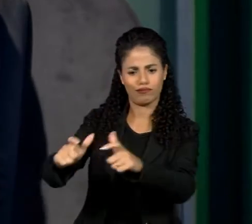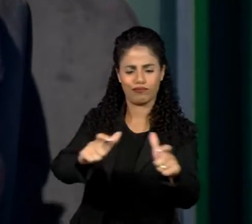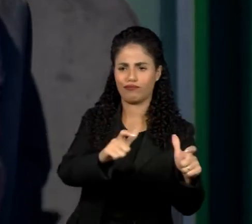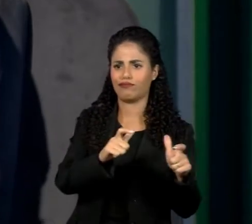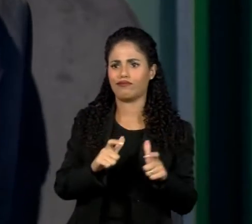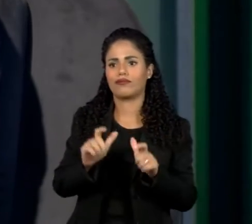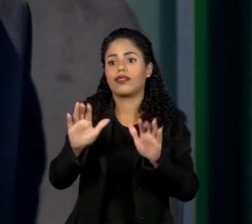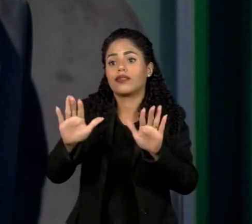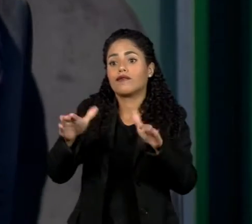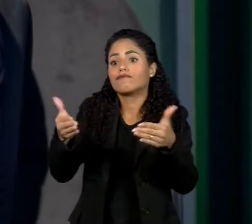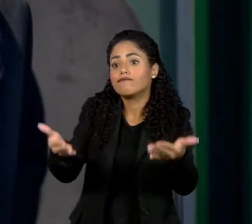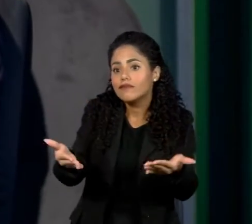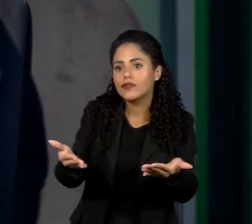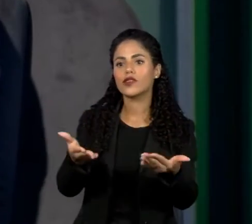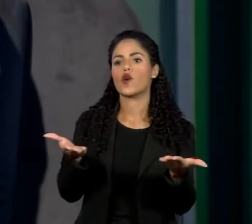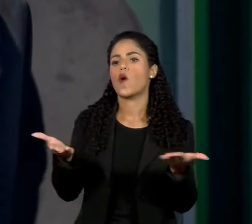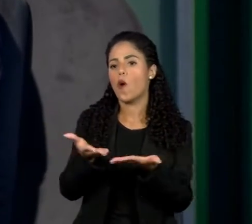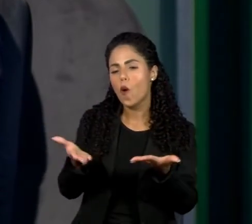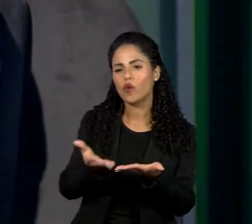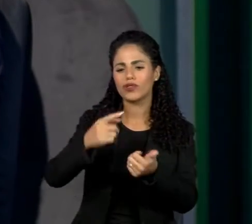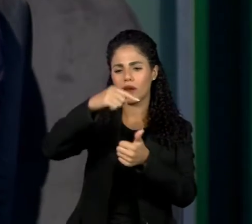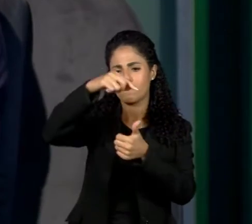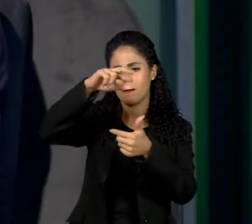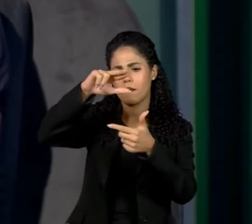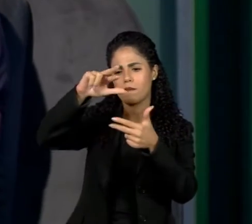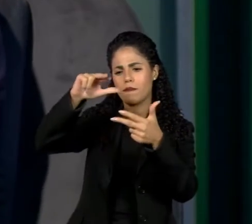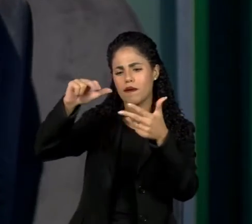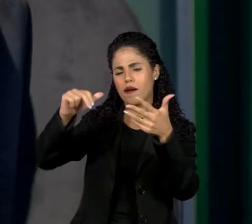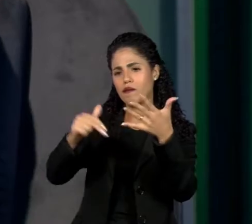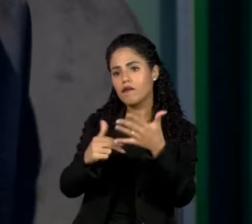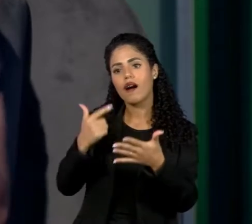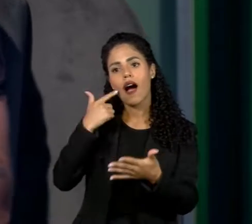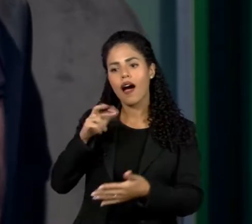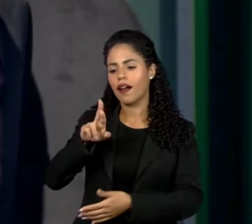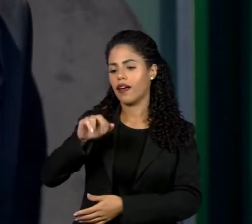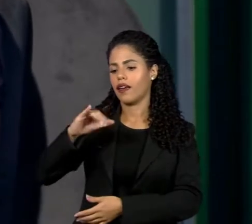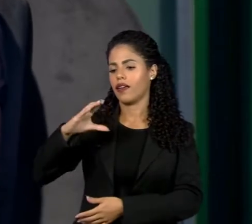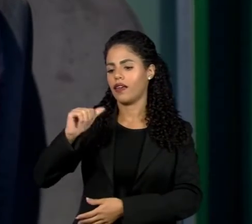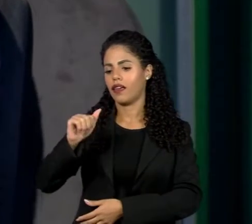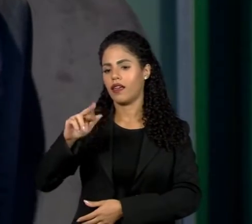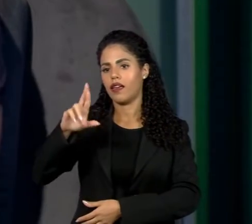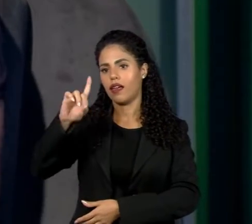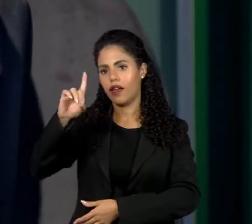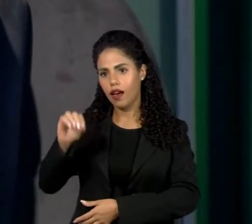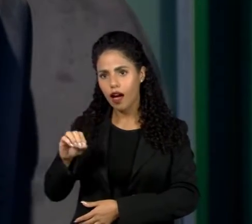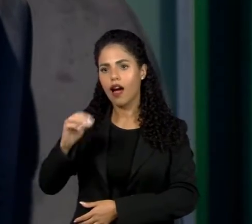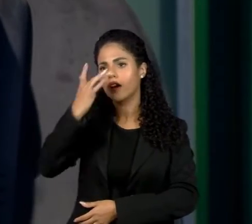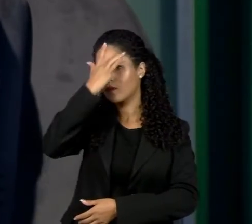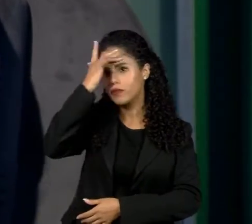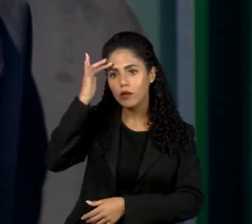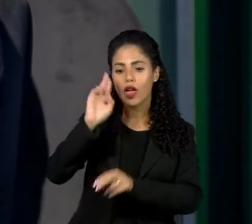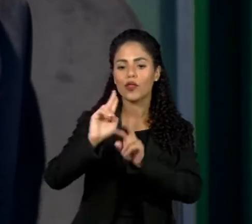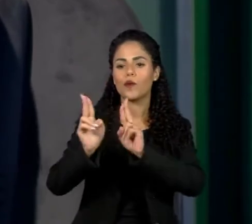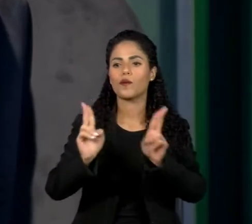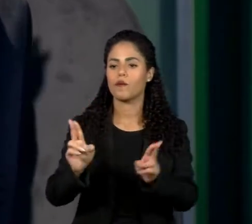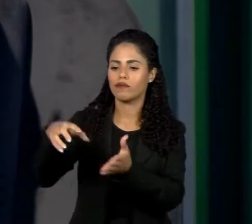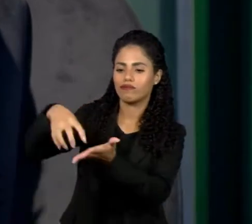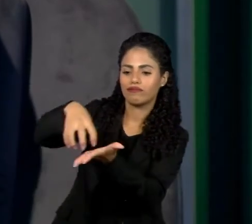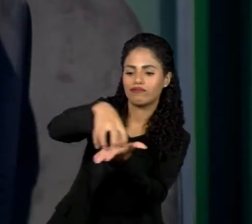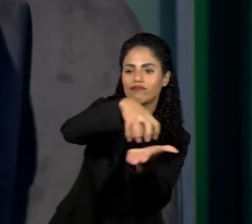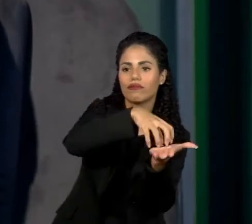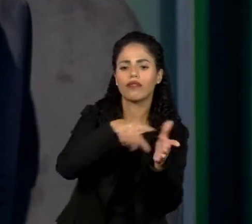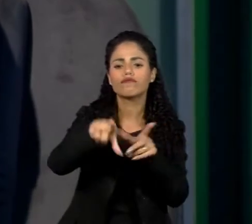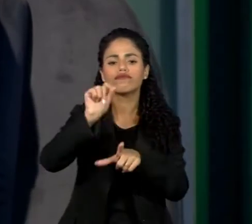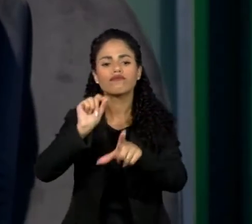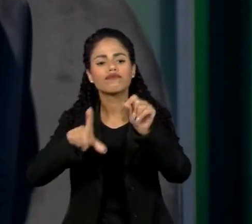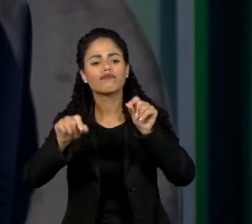haja agências, né? Então, hoje a gente tem a Mind, tem o Ricardo Silvestre em outra agência, a gente tem tantas outras